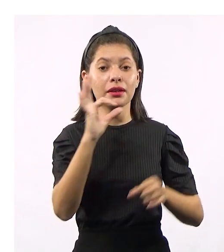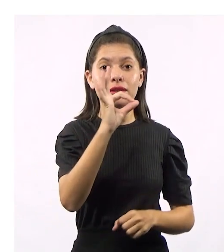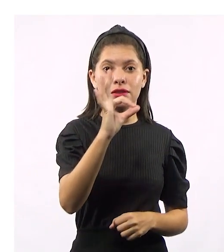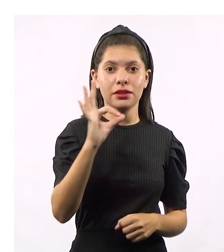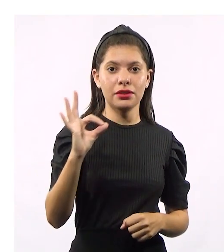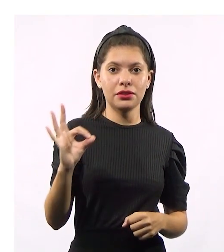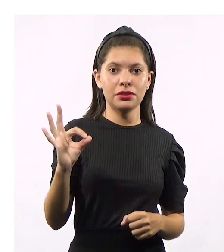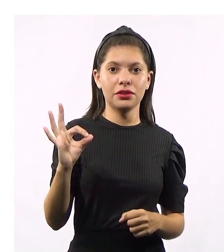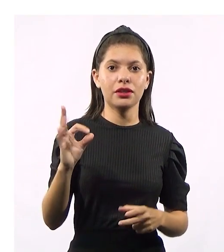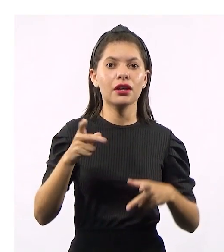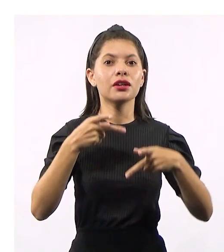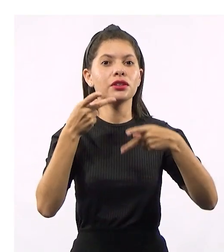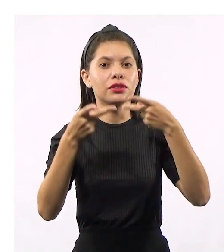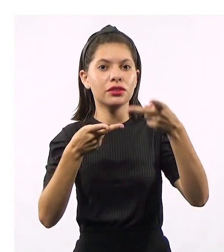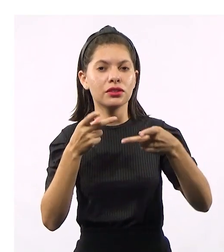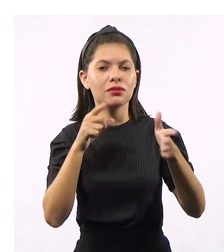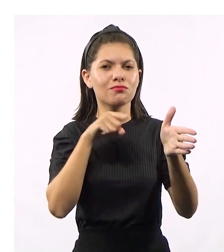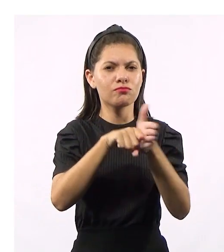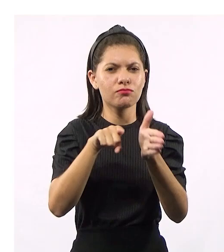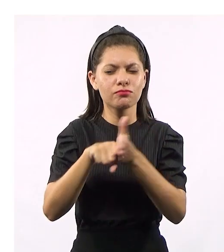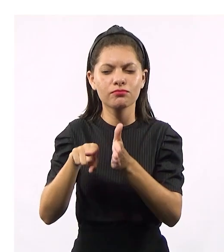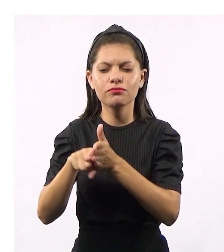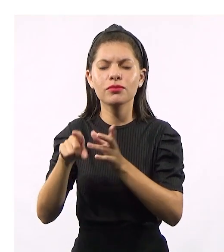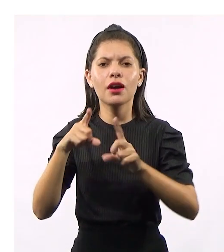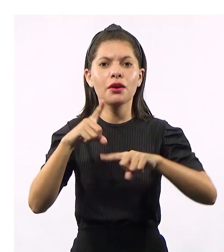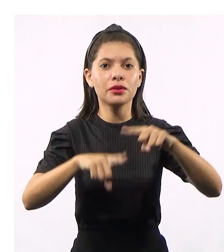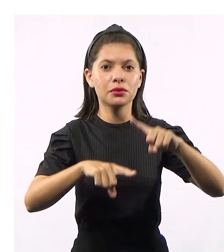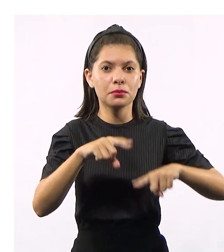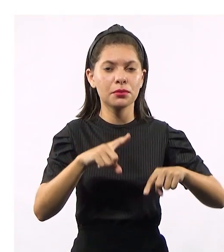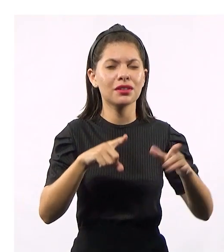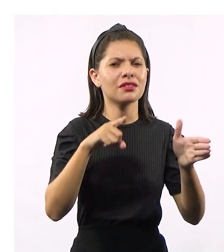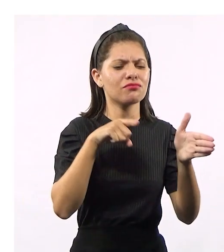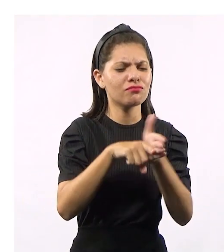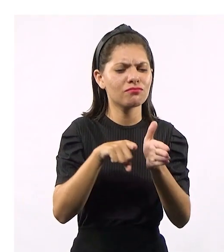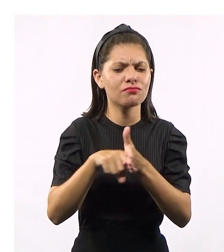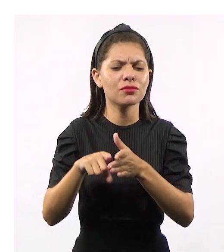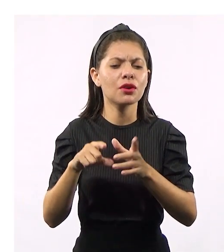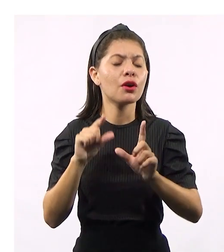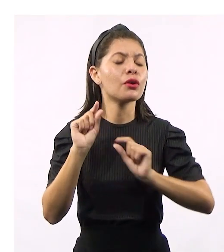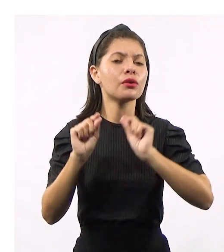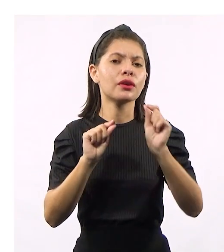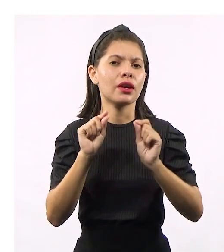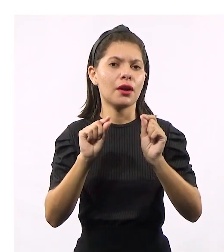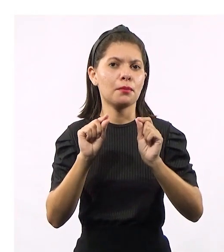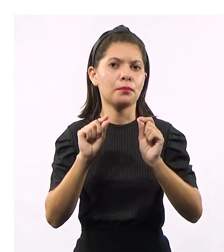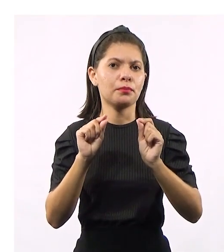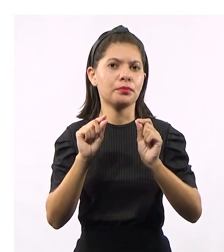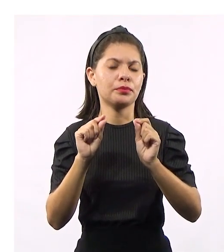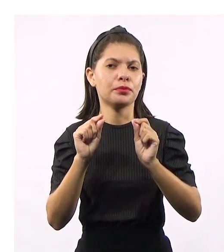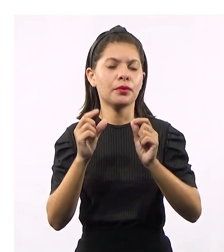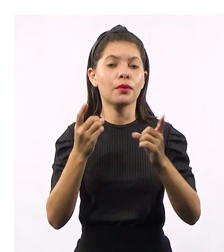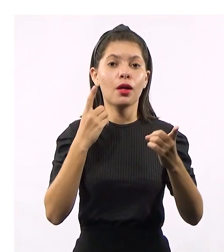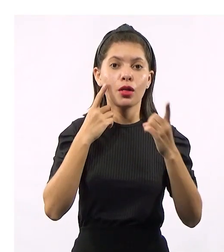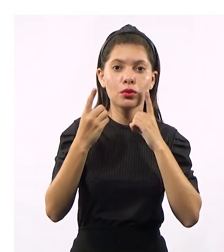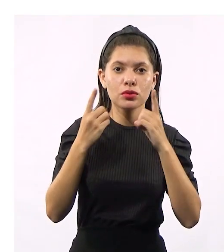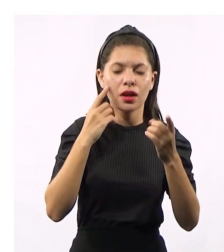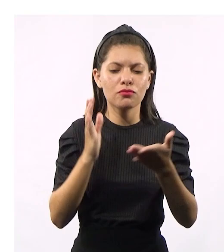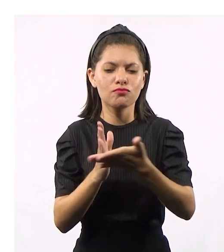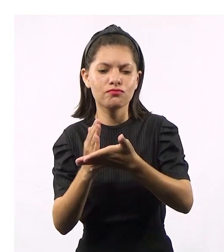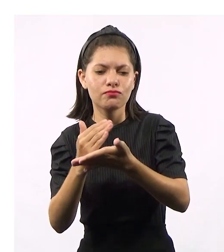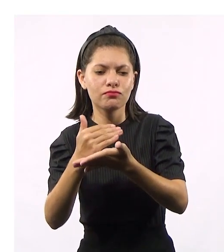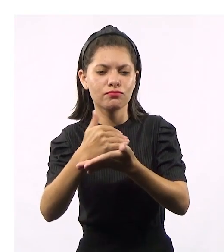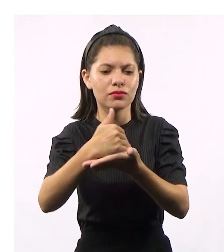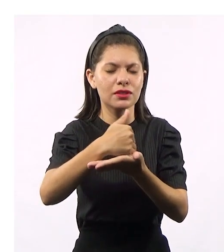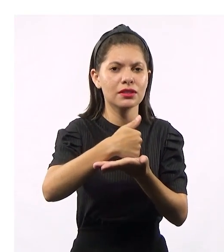a gente diz que um questionário é um instrumento de pesquisa, ou seja, que vai permitir a coleta de dados. Esses